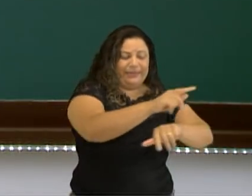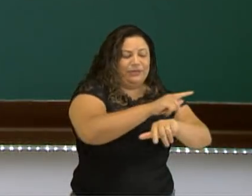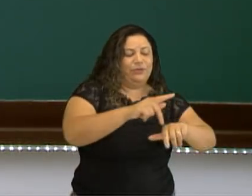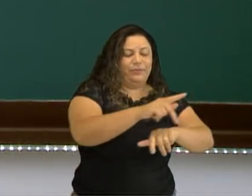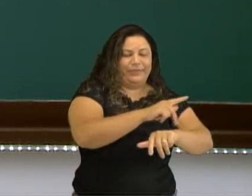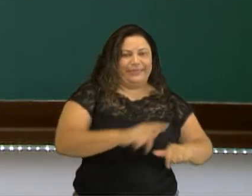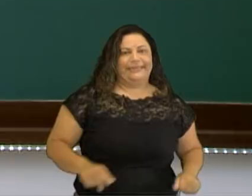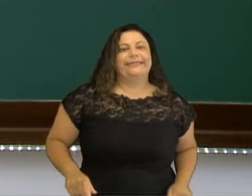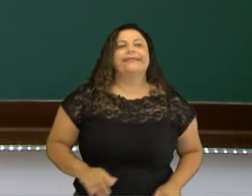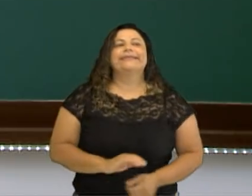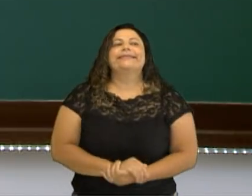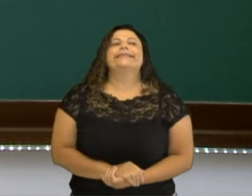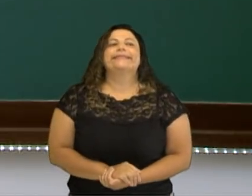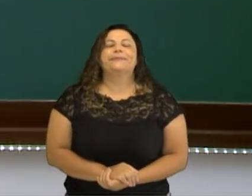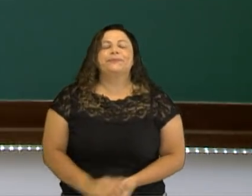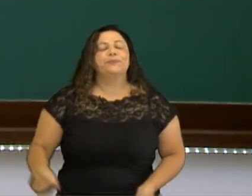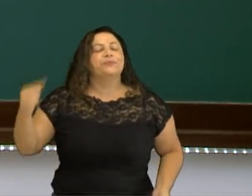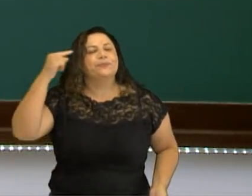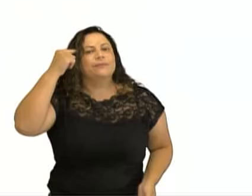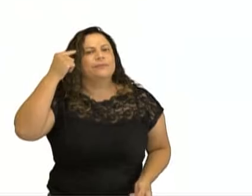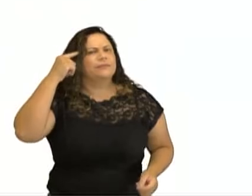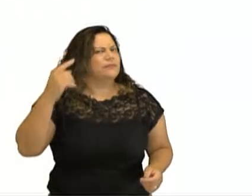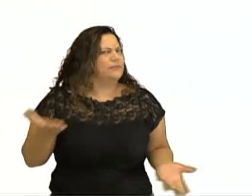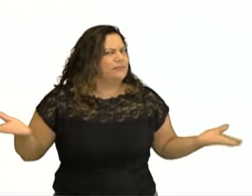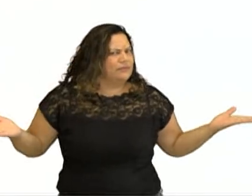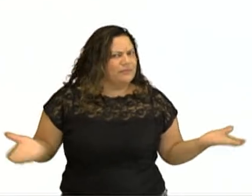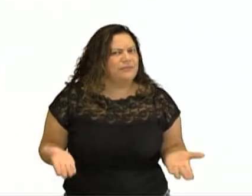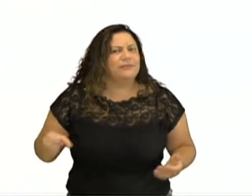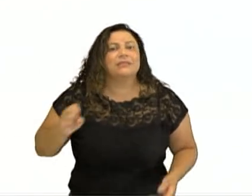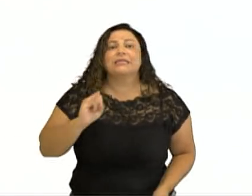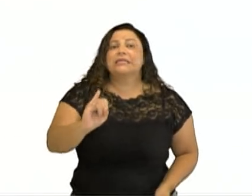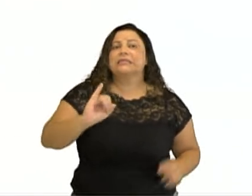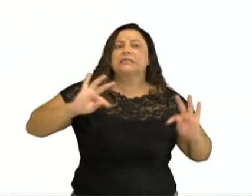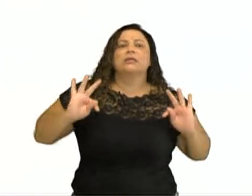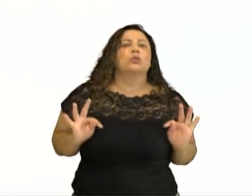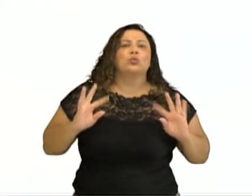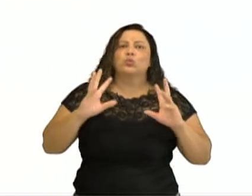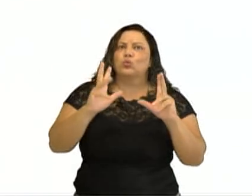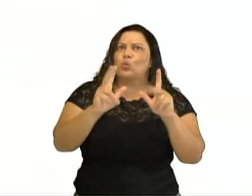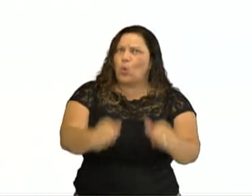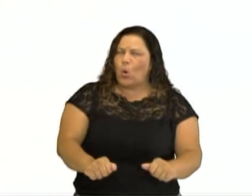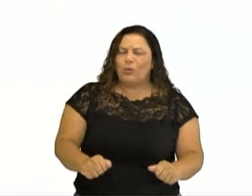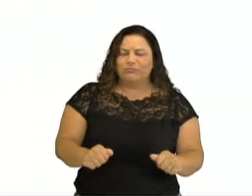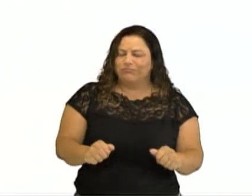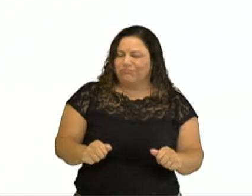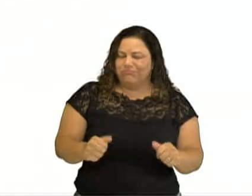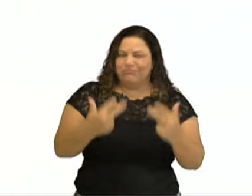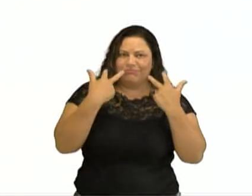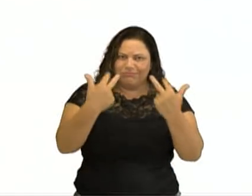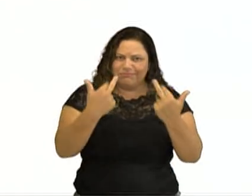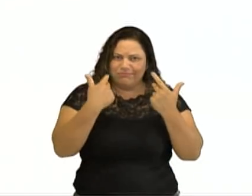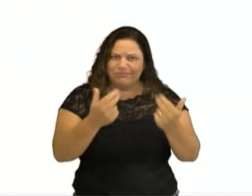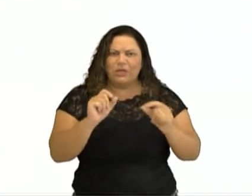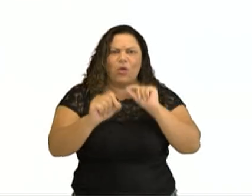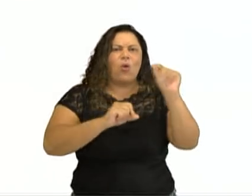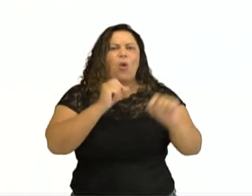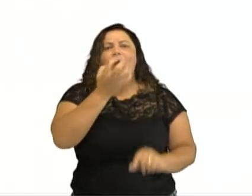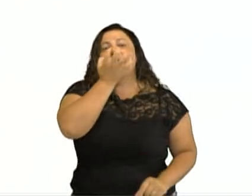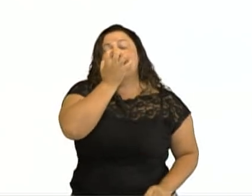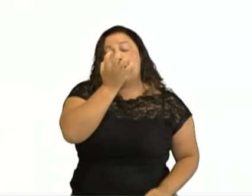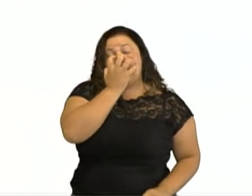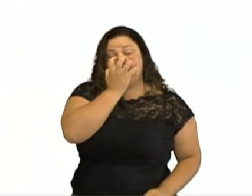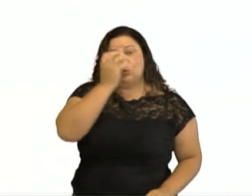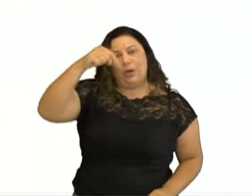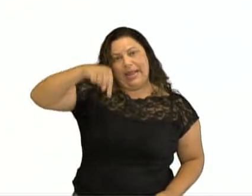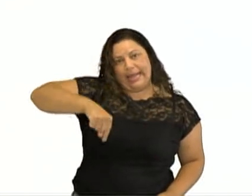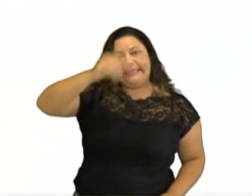Vamos parar para pensar um pouquinho. Já pensou se a gente considerasse todos os idiomas? Olha só o nosso amigo, o cachorro. Aqui